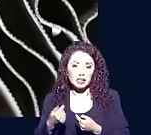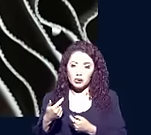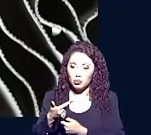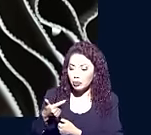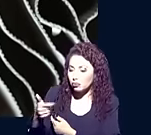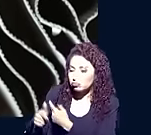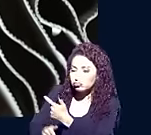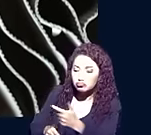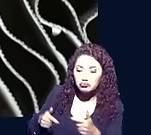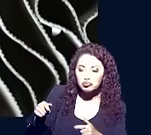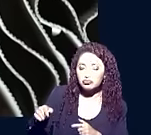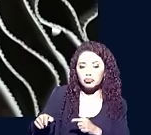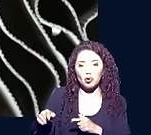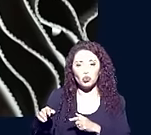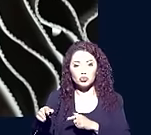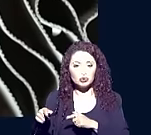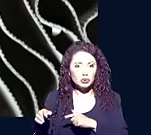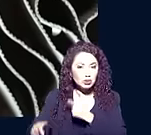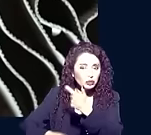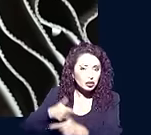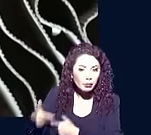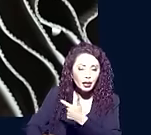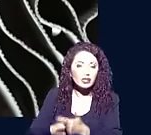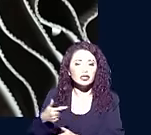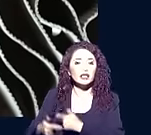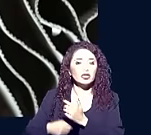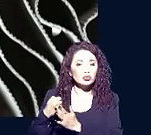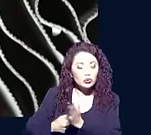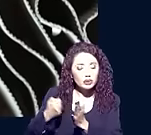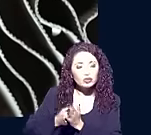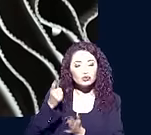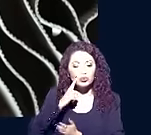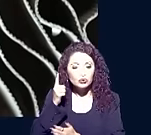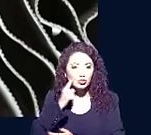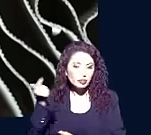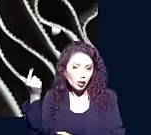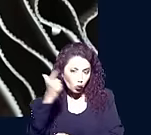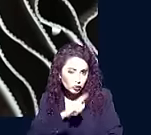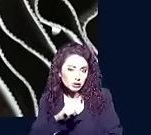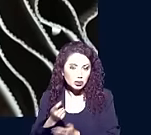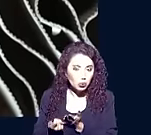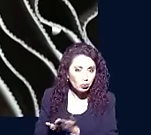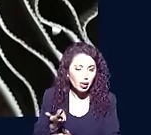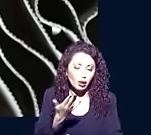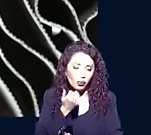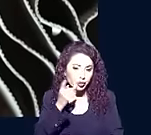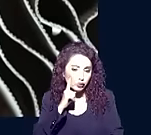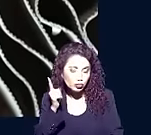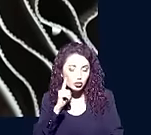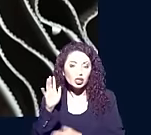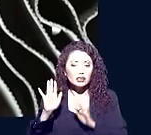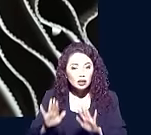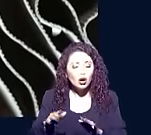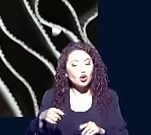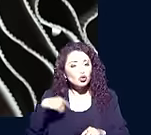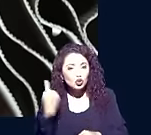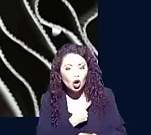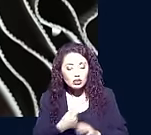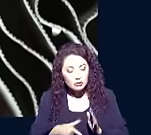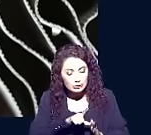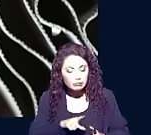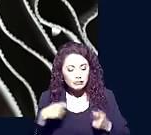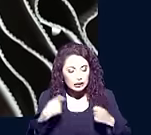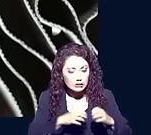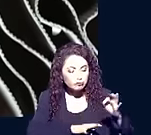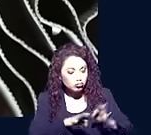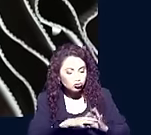ali na ponta matando leão por dia para comprar 1 kil de carne não as coisas tem que andar com previsibilidade sabendo que o Congresso Nacional é